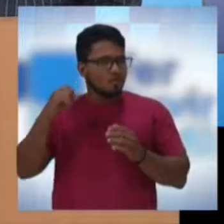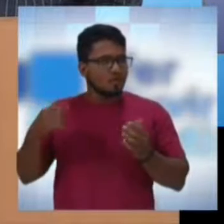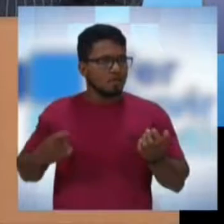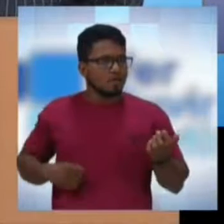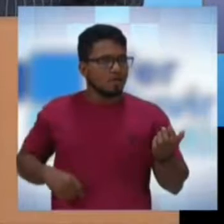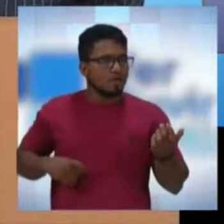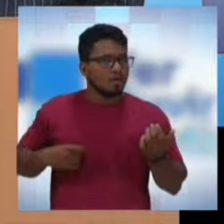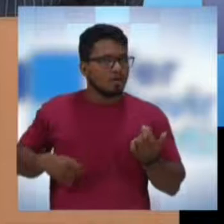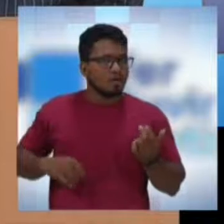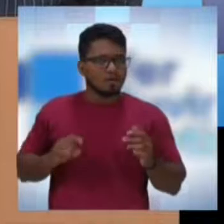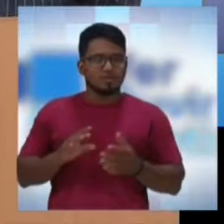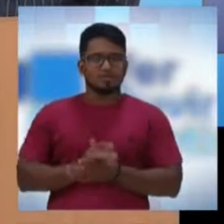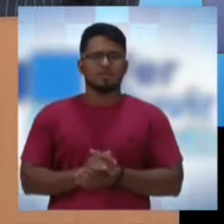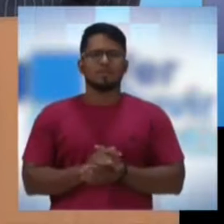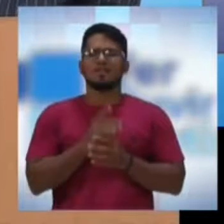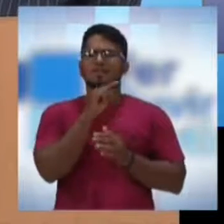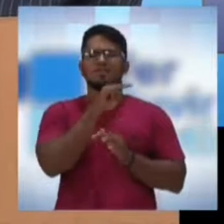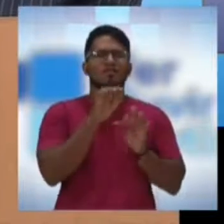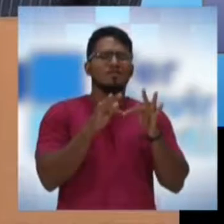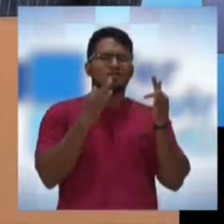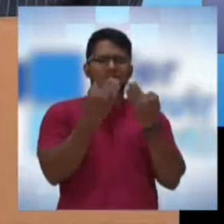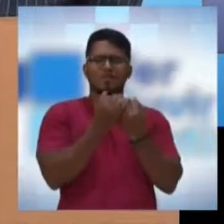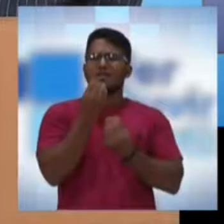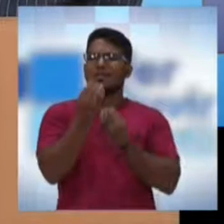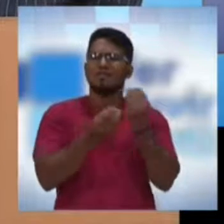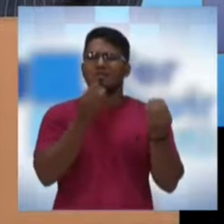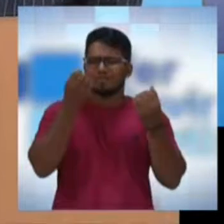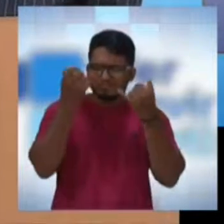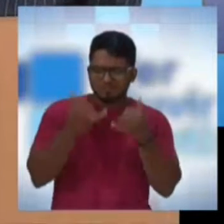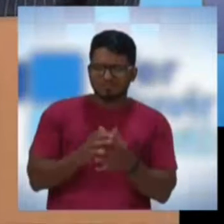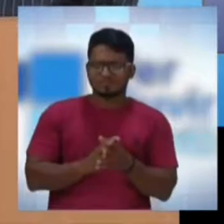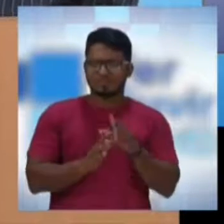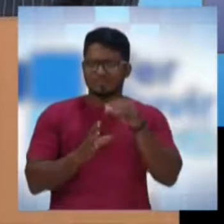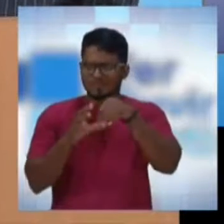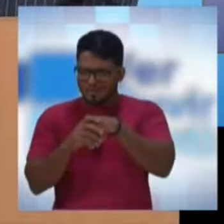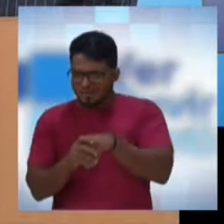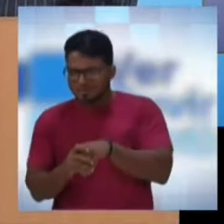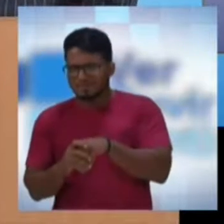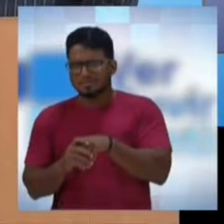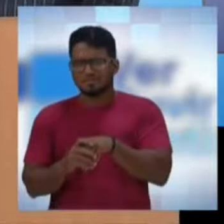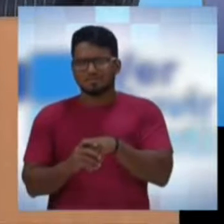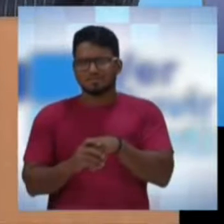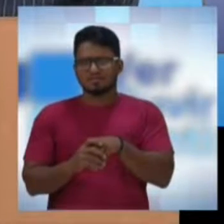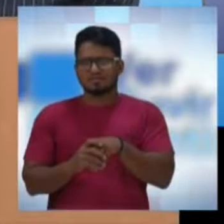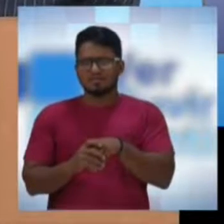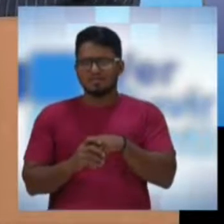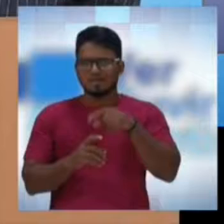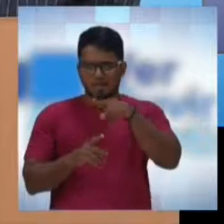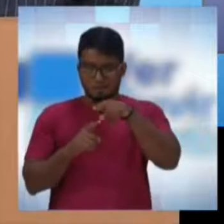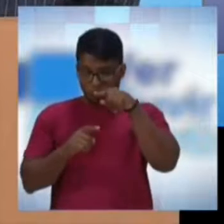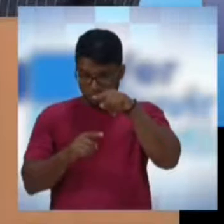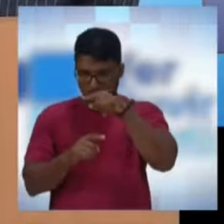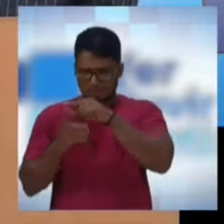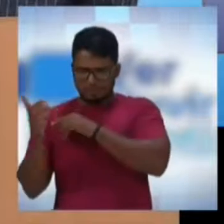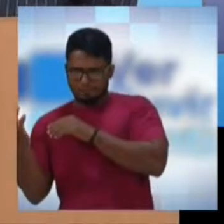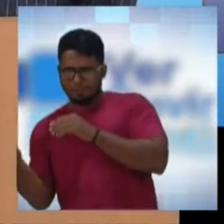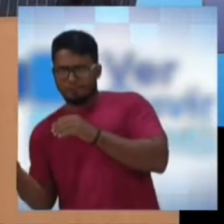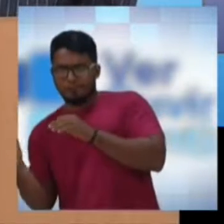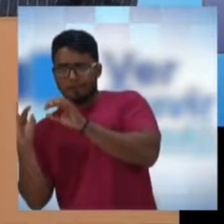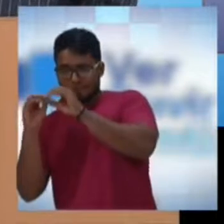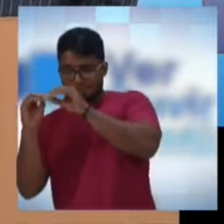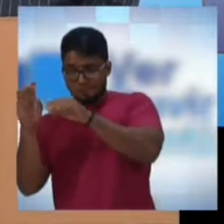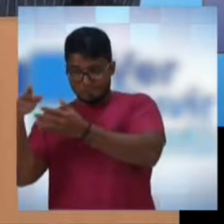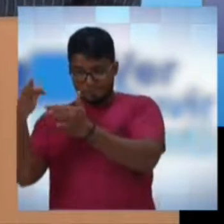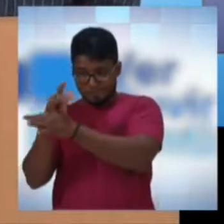ouvido, entendeu? E a família, Francisco, como é que foi a família nesse período aí? De ter que vir para Teresina, ou seja,